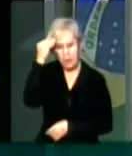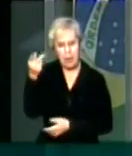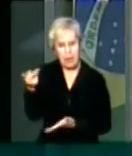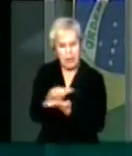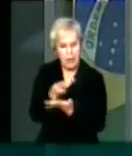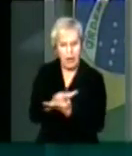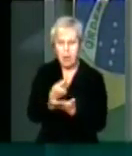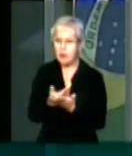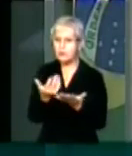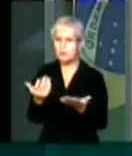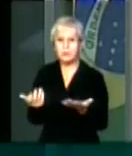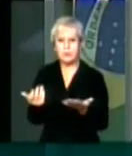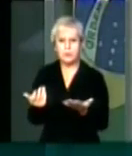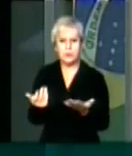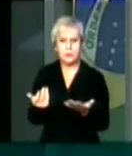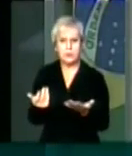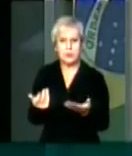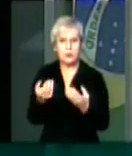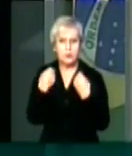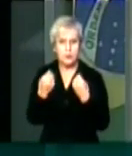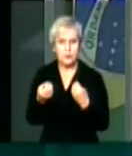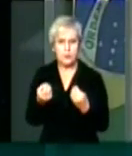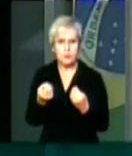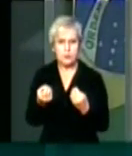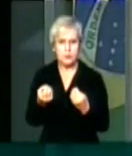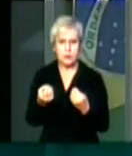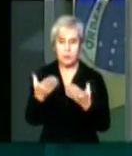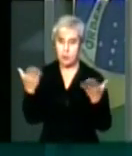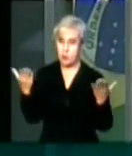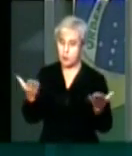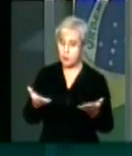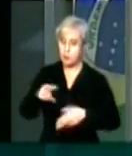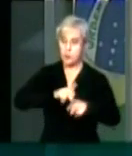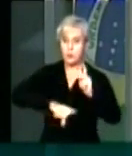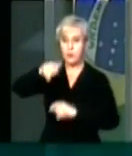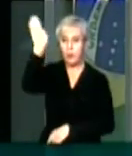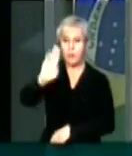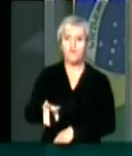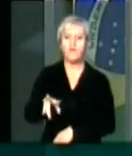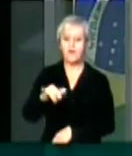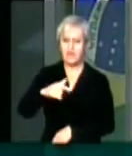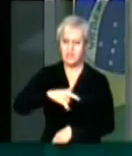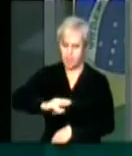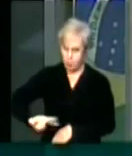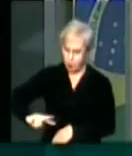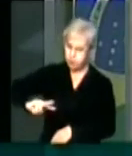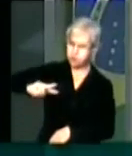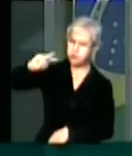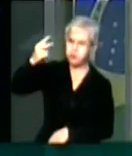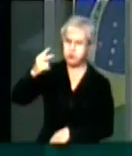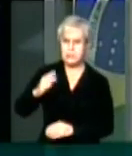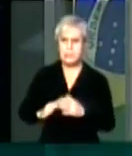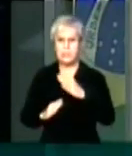sua incompetência quando reduziu a conta de energia elétrica e hoje o povo brasileiro vai ter um reajuste de até